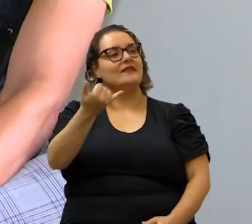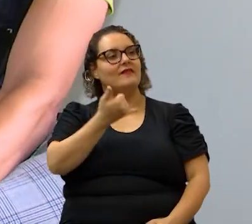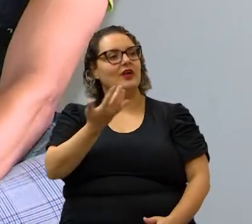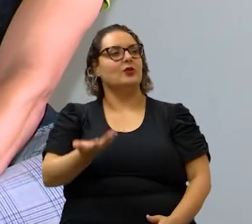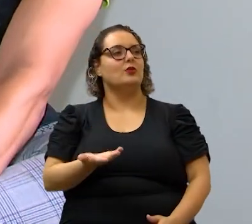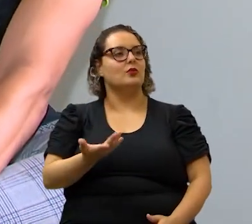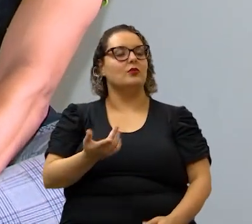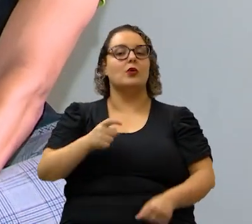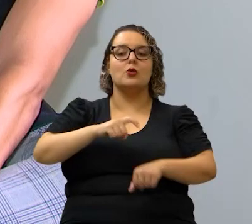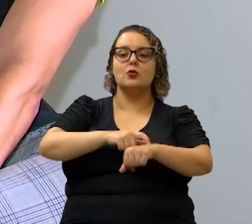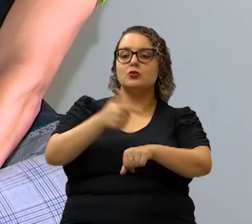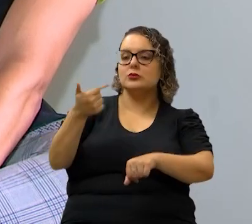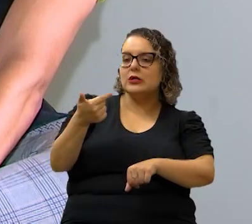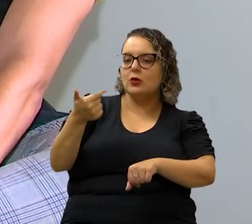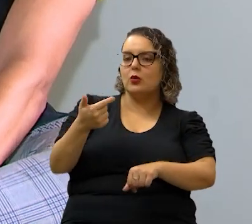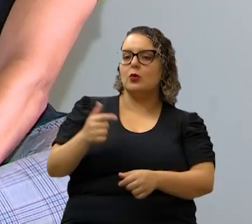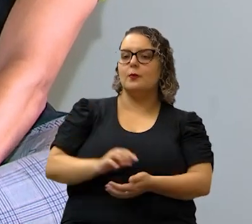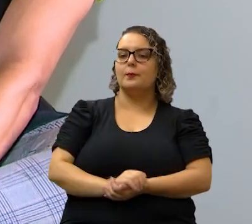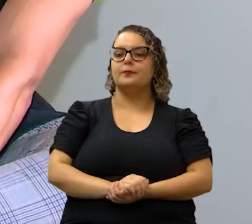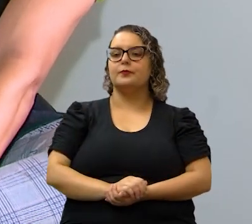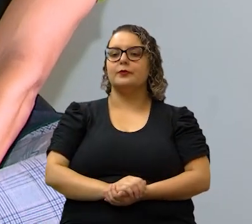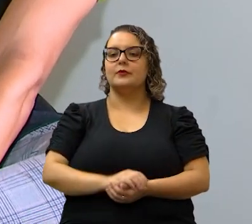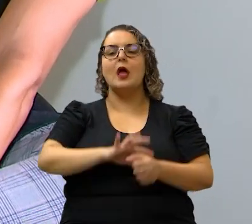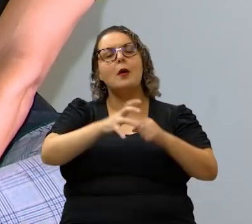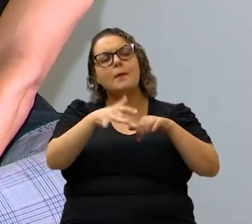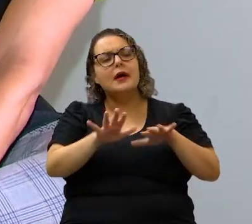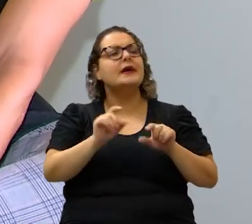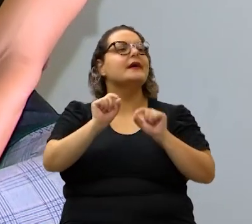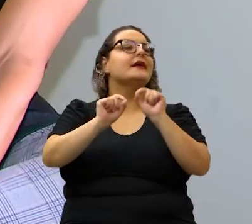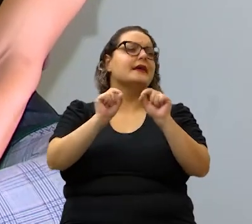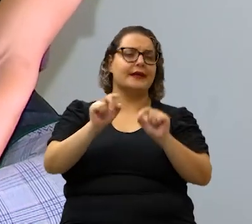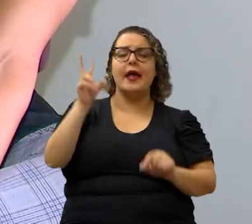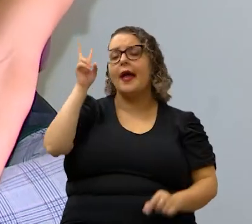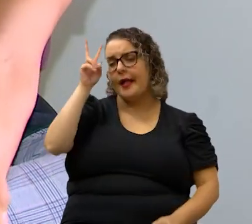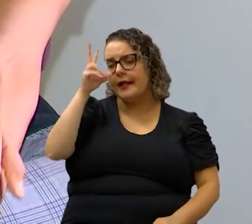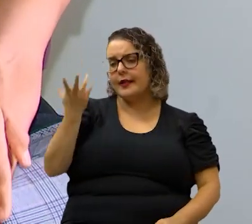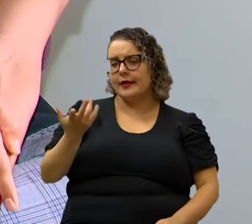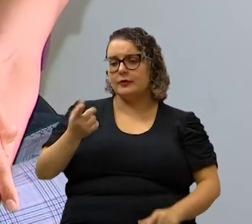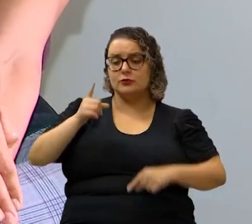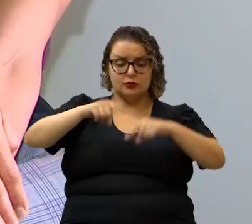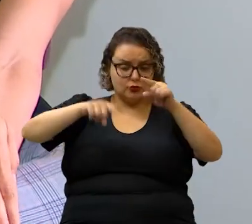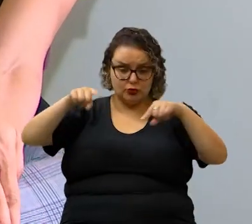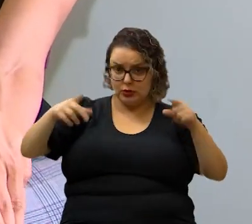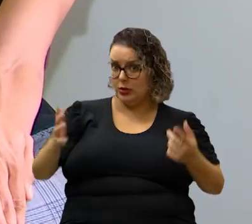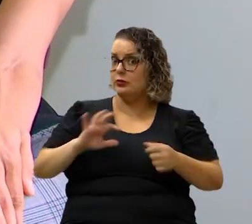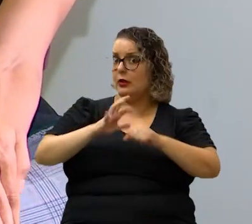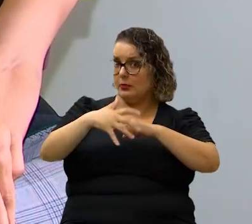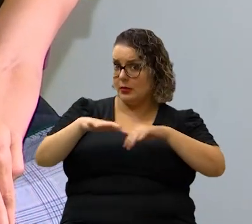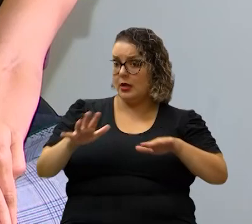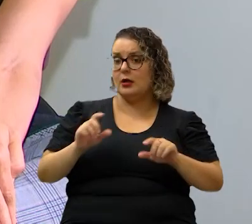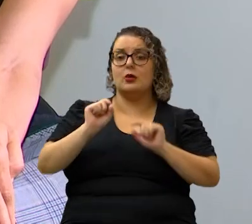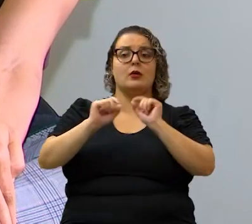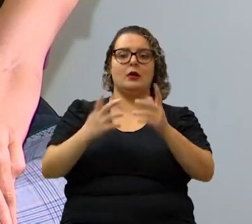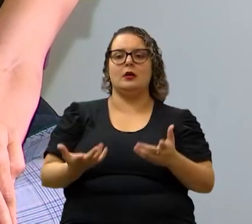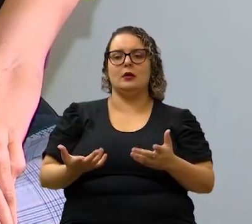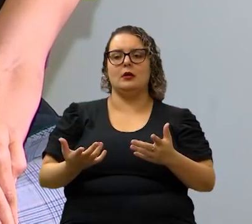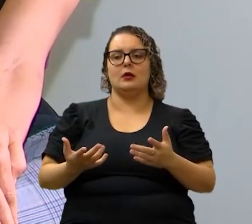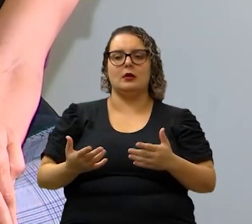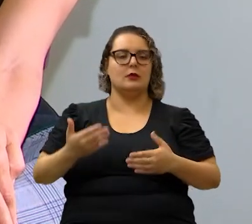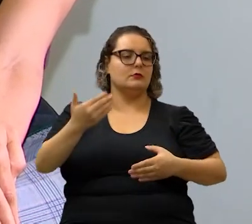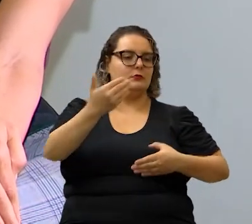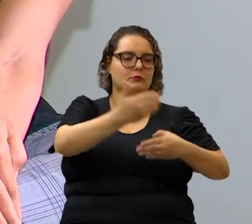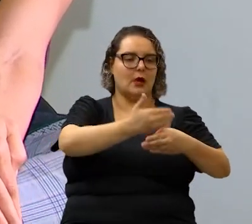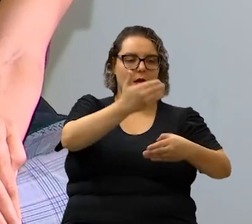inclusive, que foi aquele segundo momento da pandemia. Quem lembra do ápice da pandemia, lembra que eram o quê?